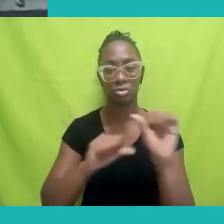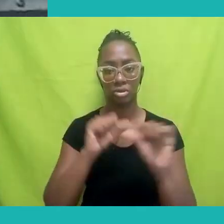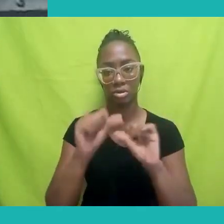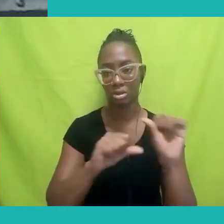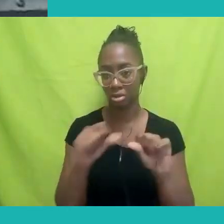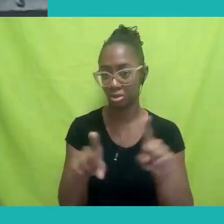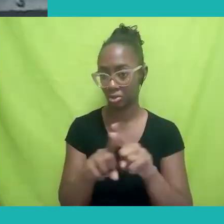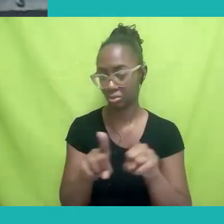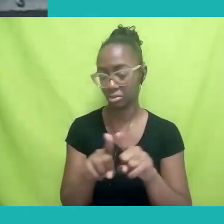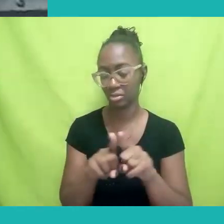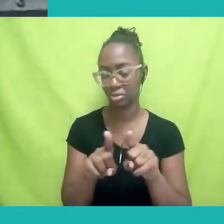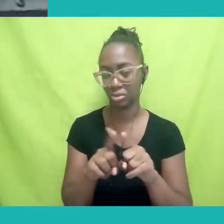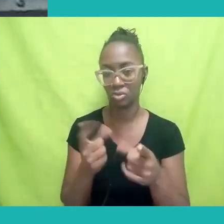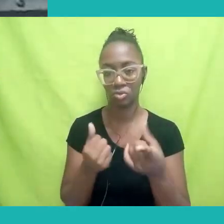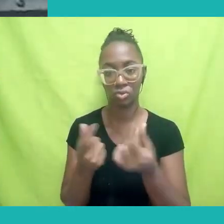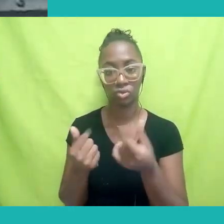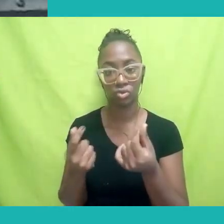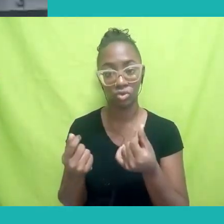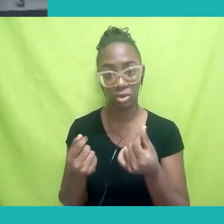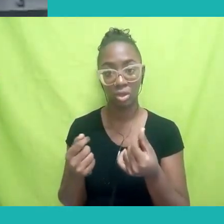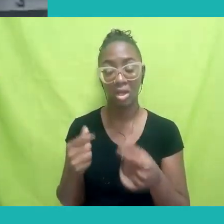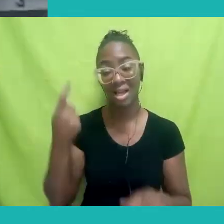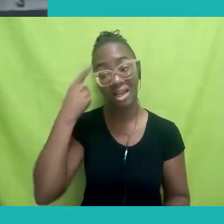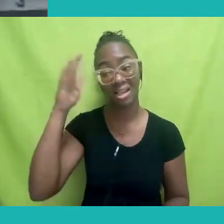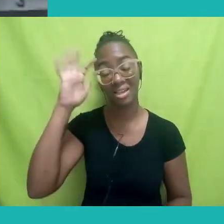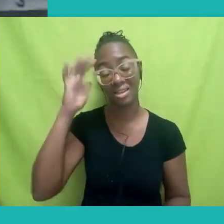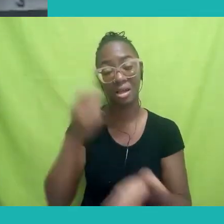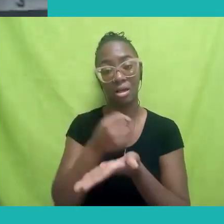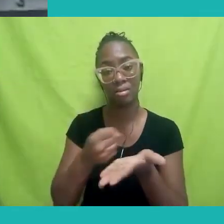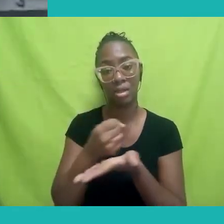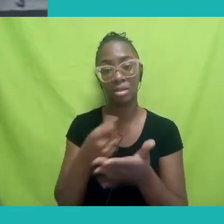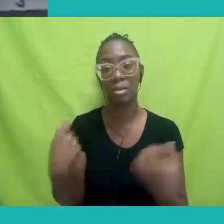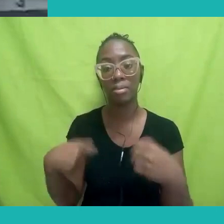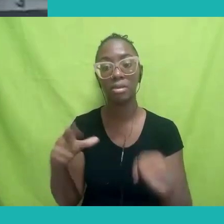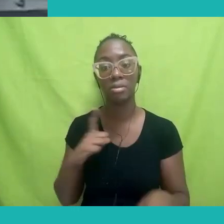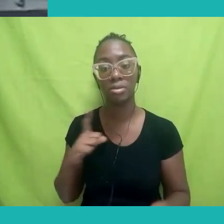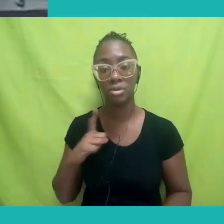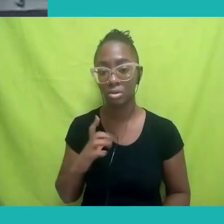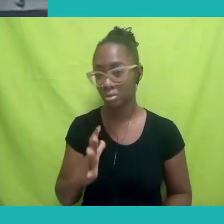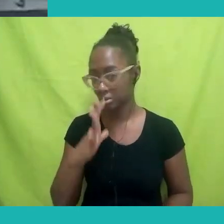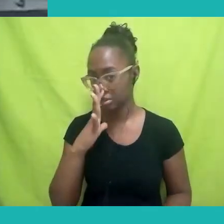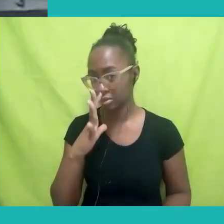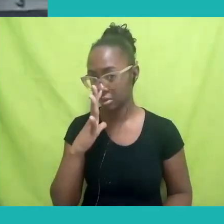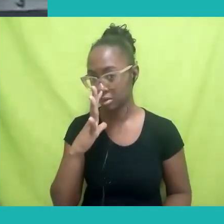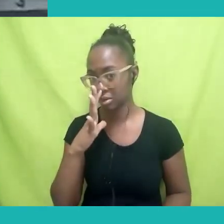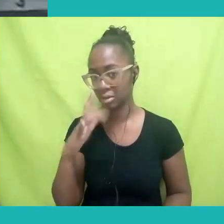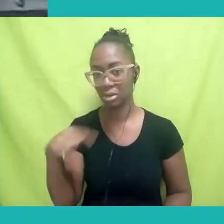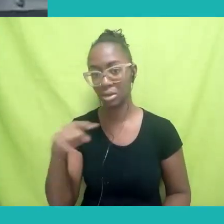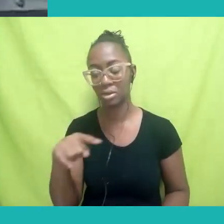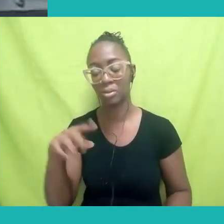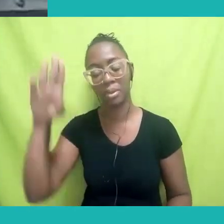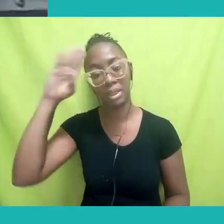custeio, a ideia inicial básica que ainda precisamos ter ao apreciar a situação do militar das Forças